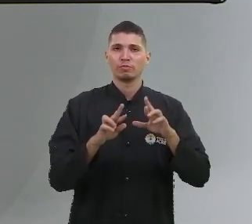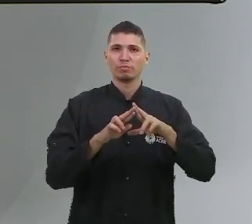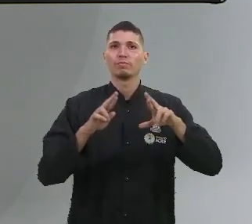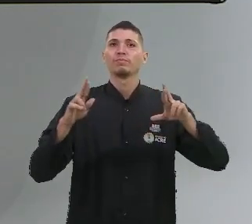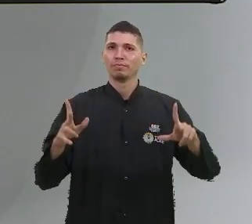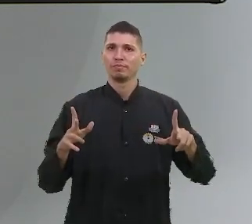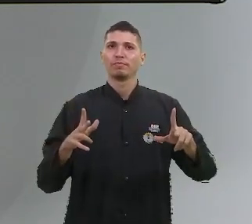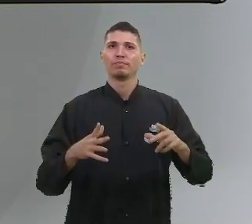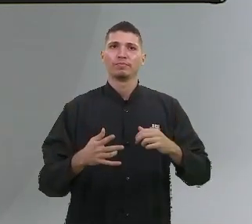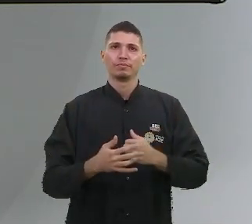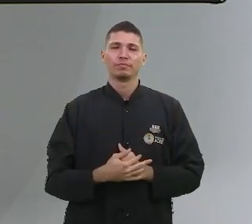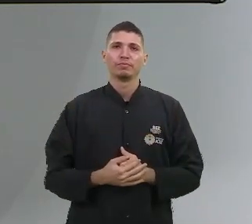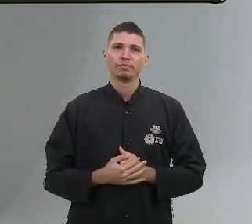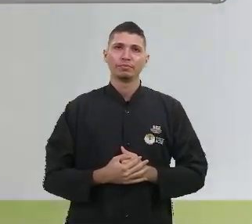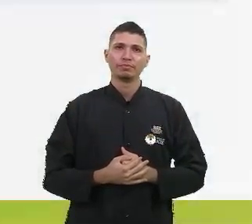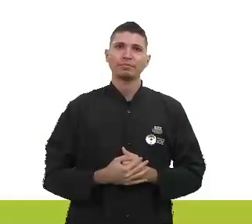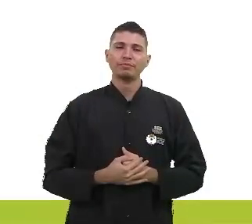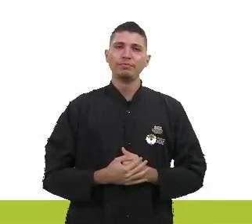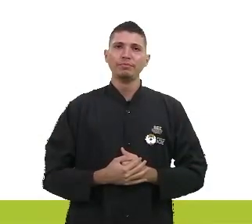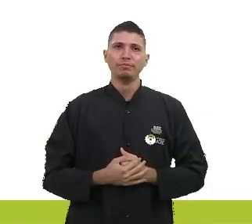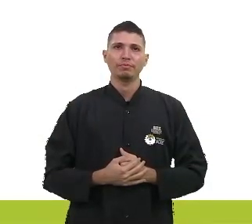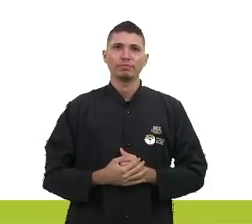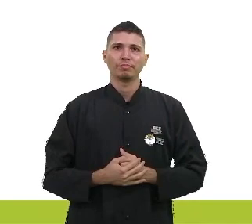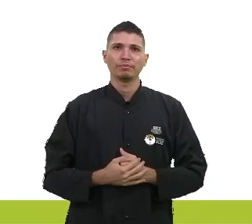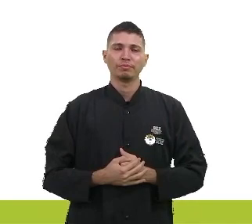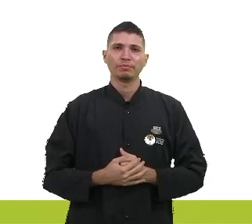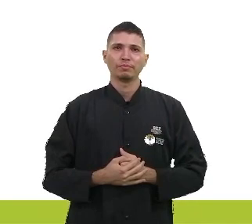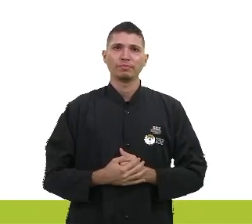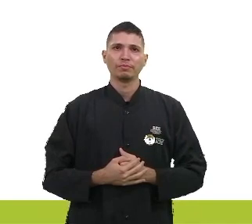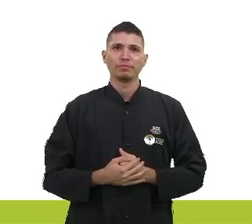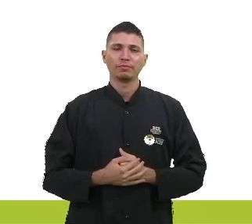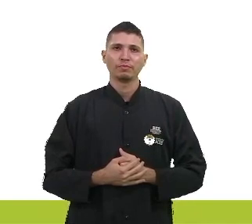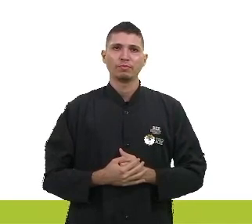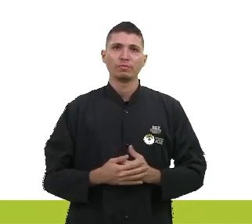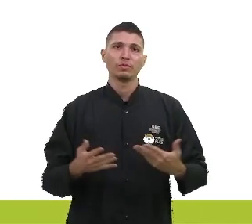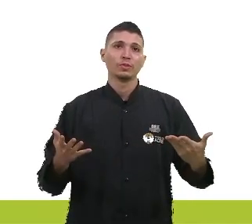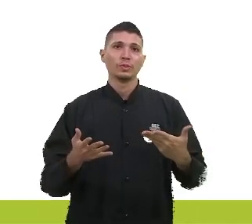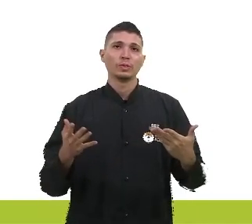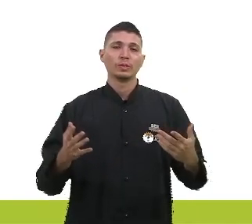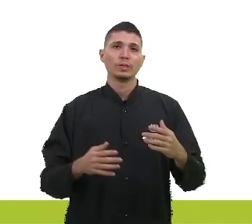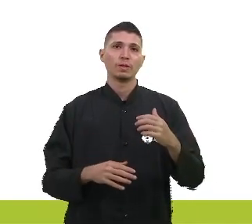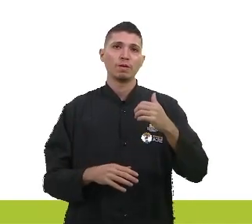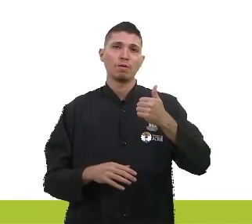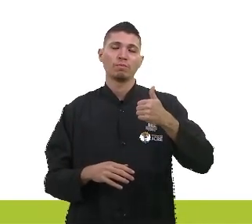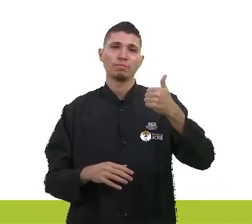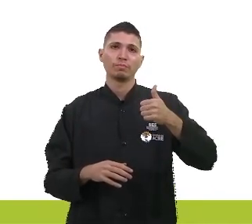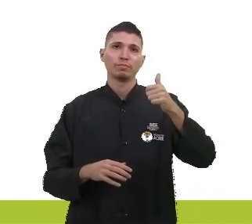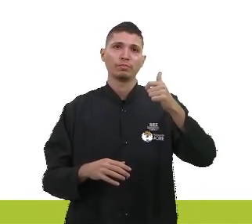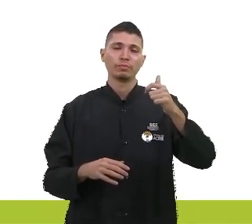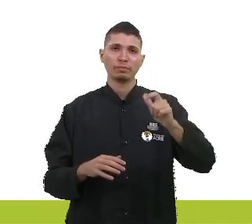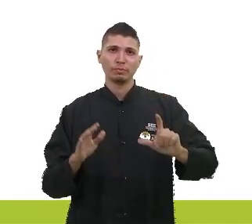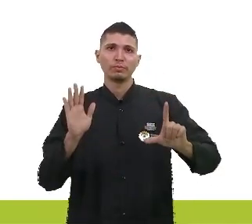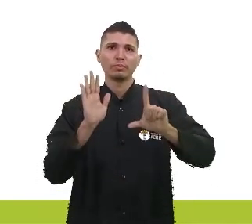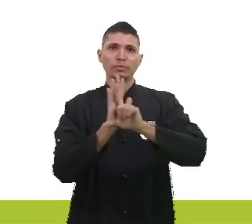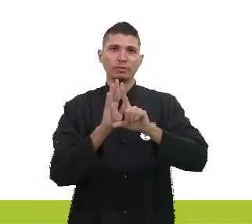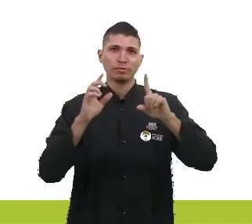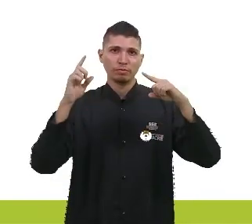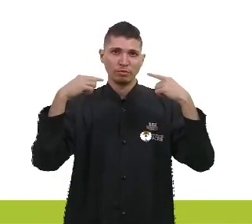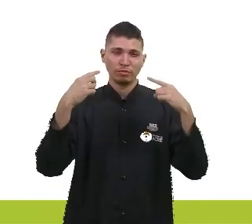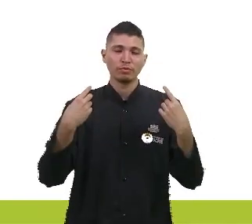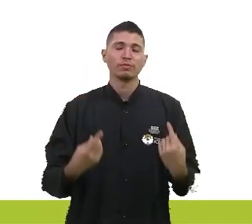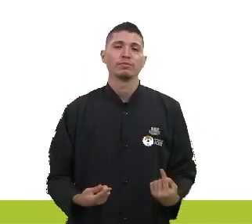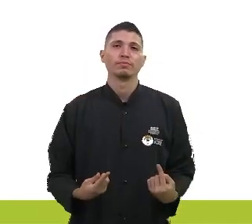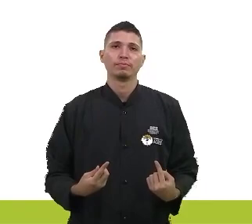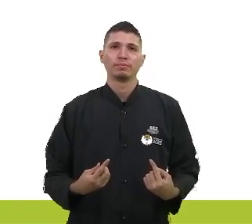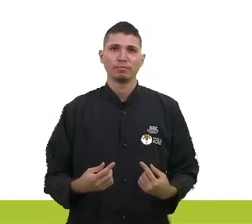bom? Bom, nós temos aqui as três leis, mas hoje nós vamos aprofundar só sobre a primeira lei de Newton,